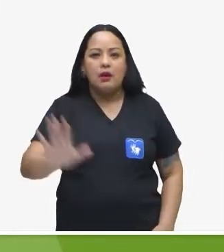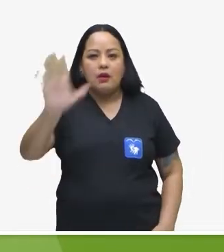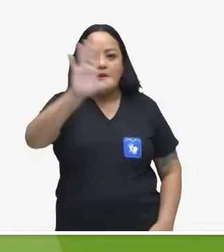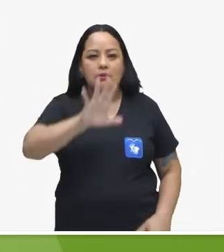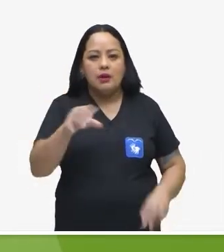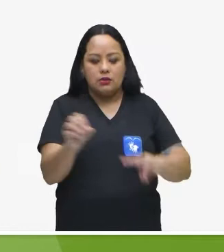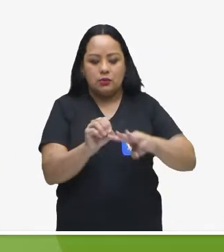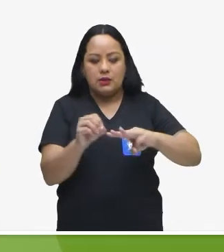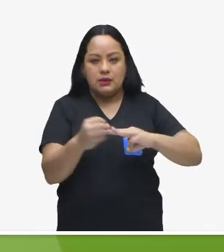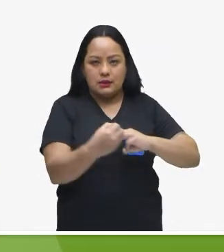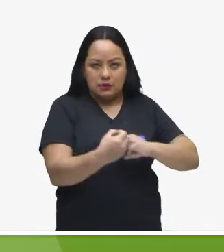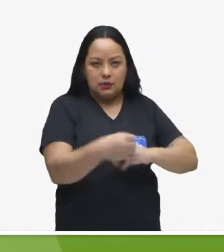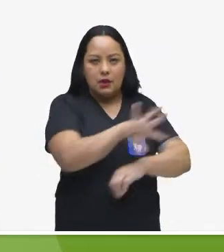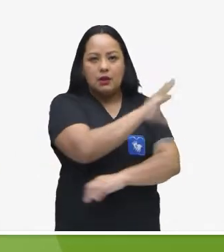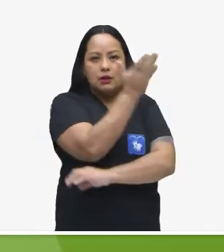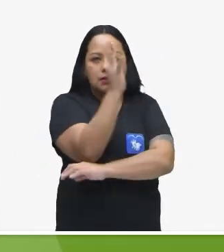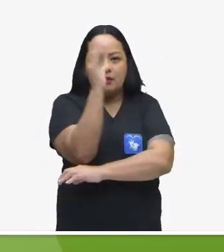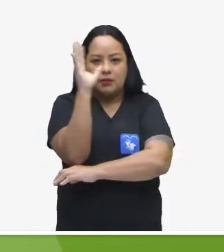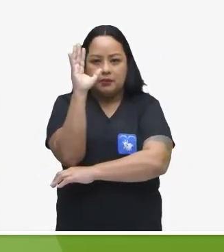célula vegetal.